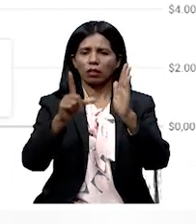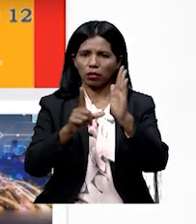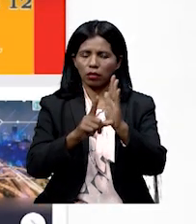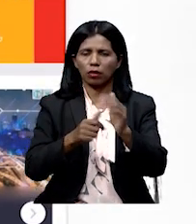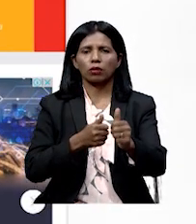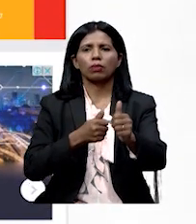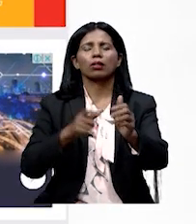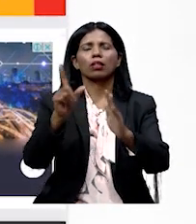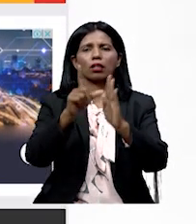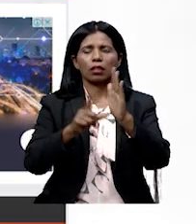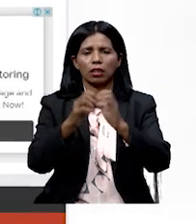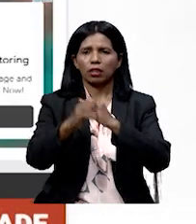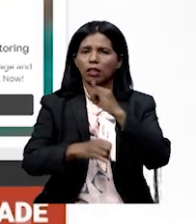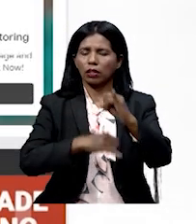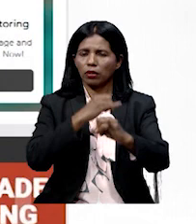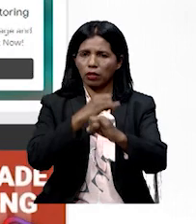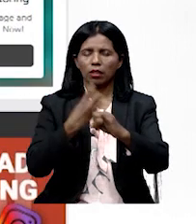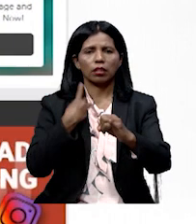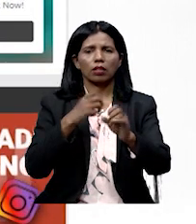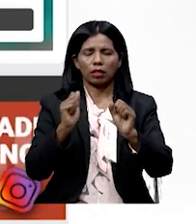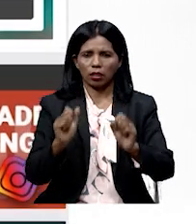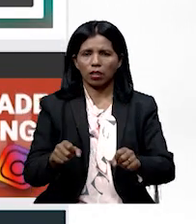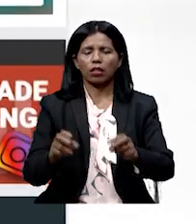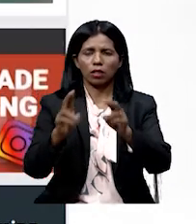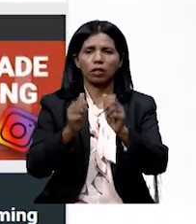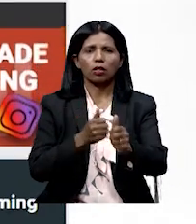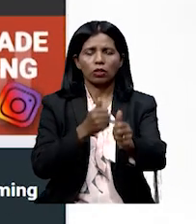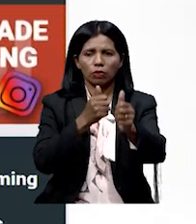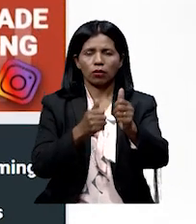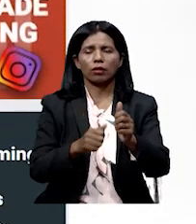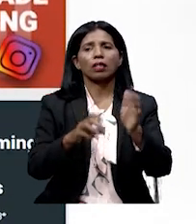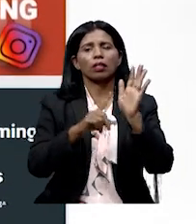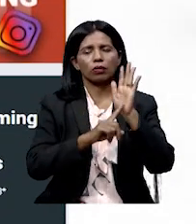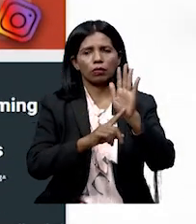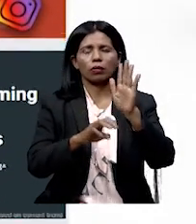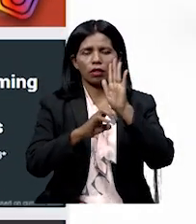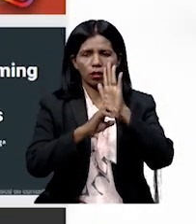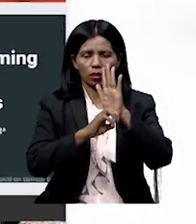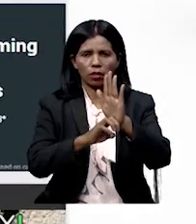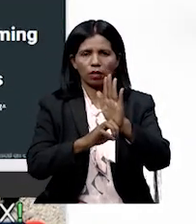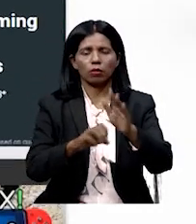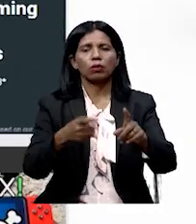lei internacional será e talabe ita tem que cumprir ida ne exemplo balu usi